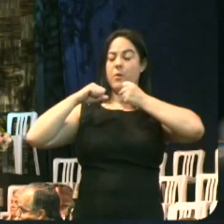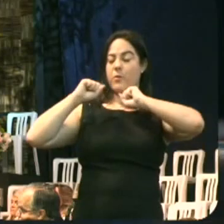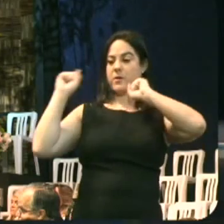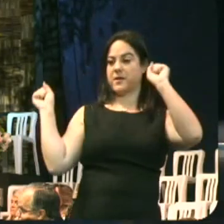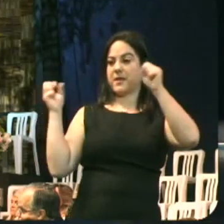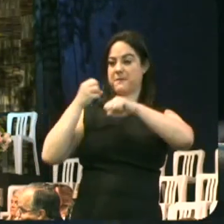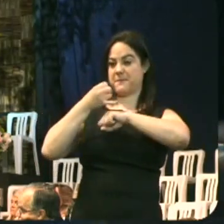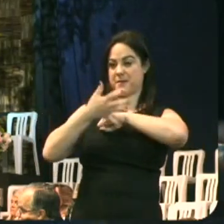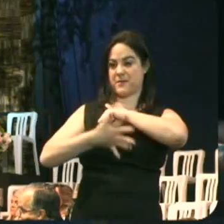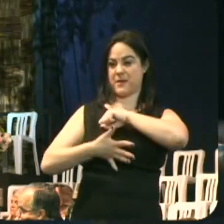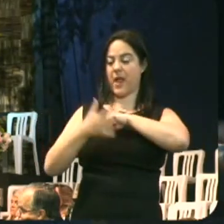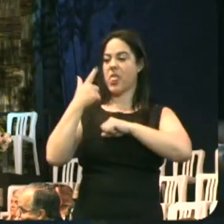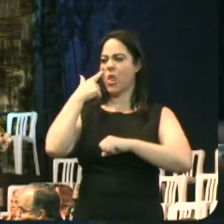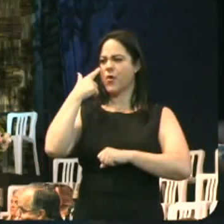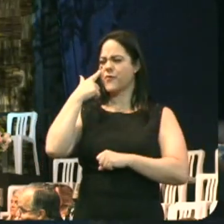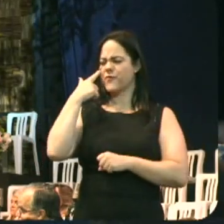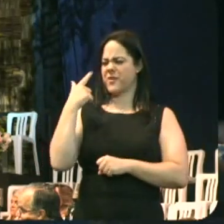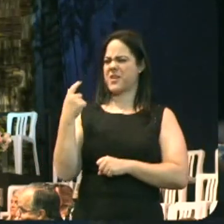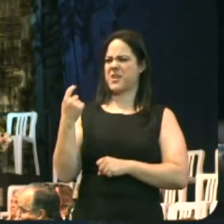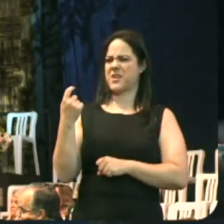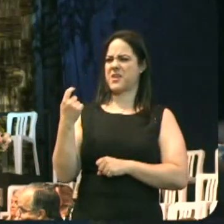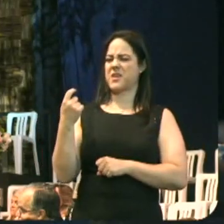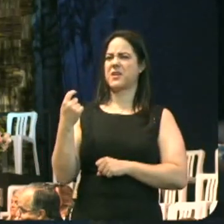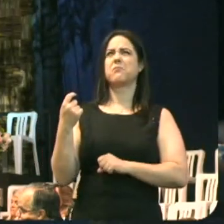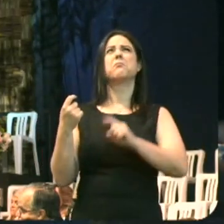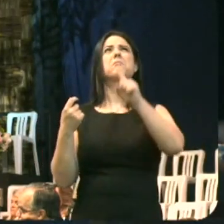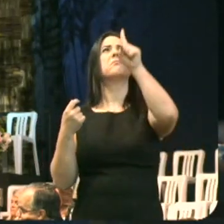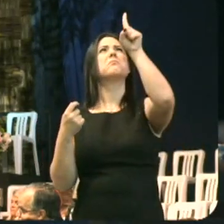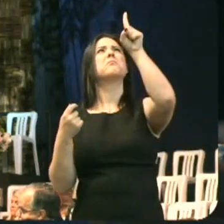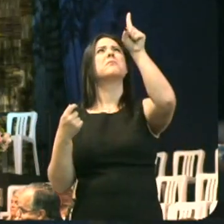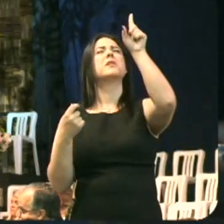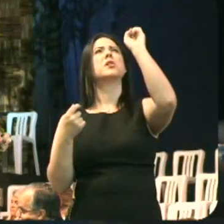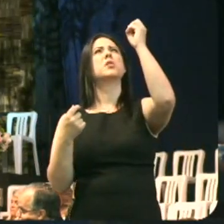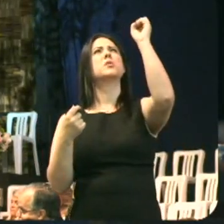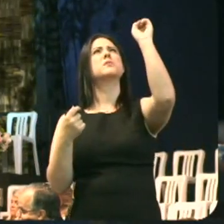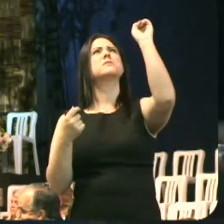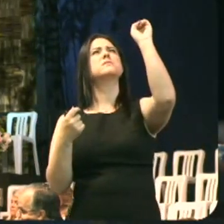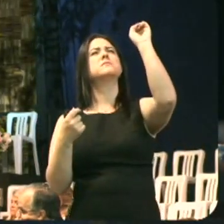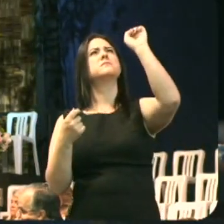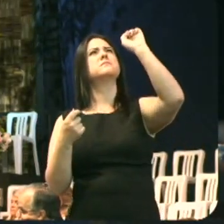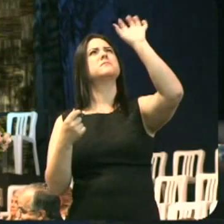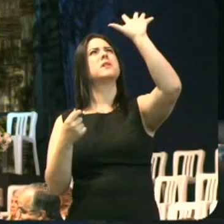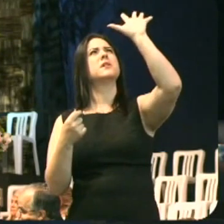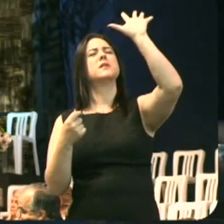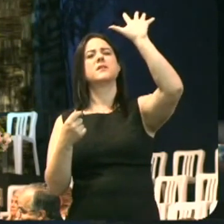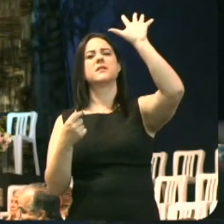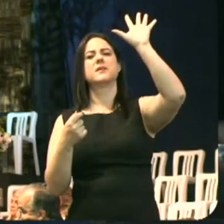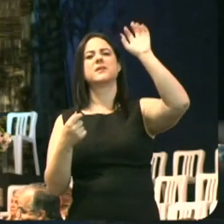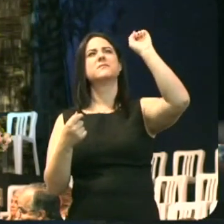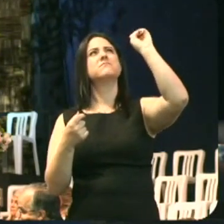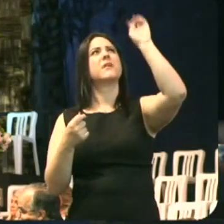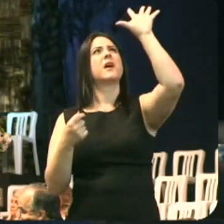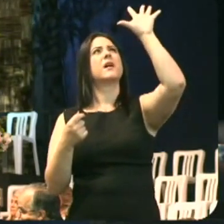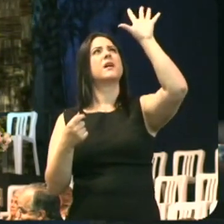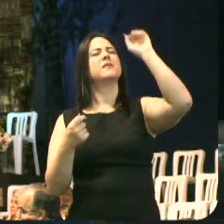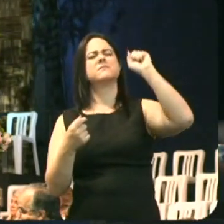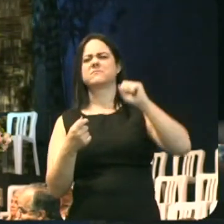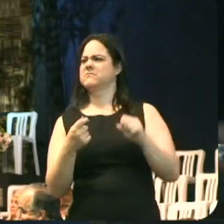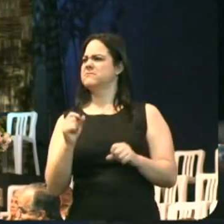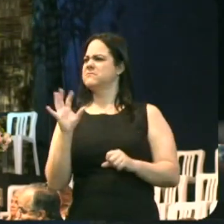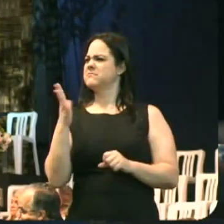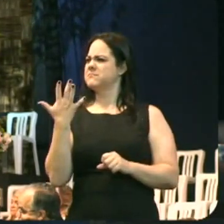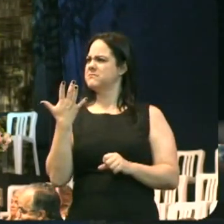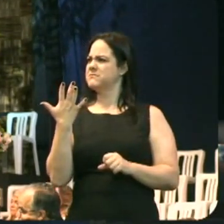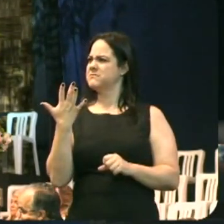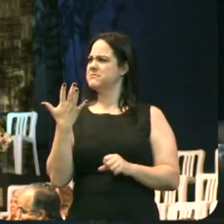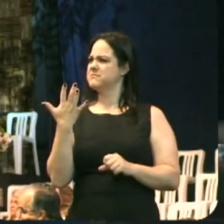de noite porque eu vi um negócio esquisito no teto. E aquele negócio esquisito piscava assim. Falei, o que está